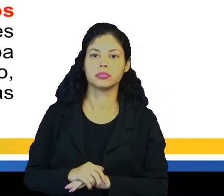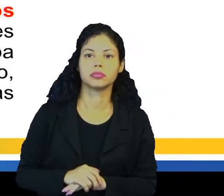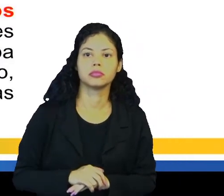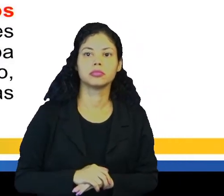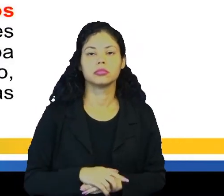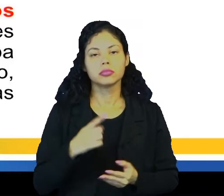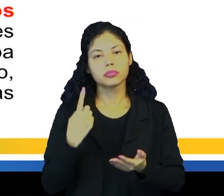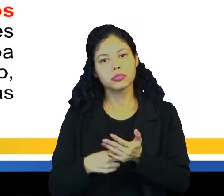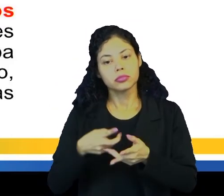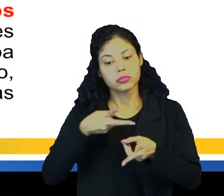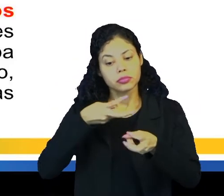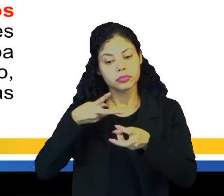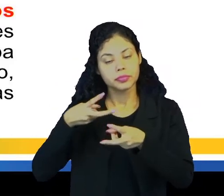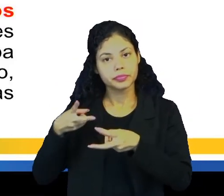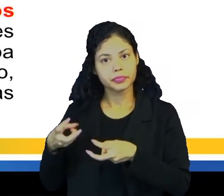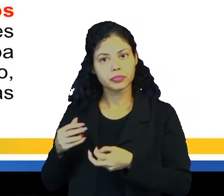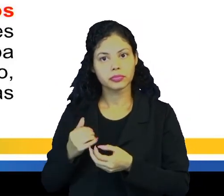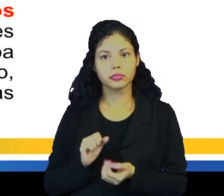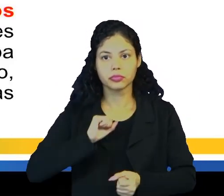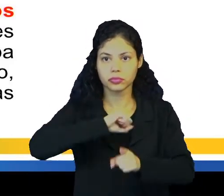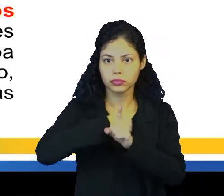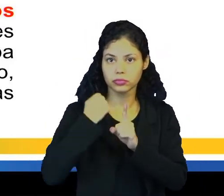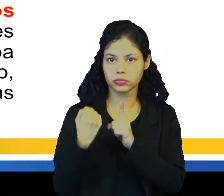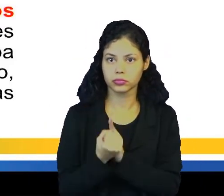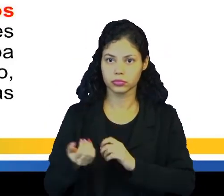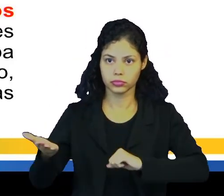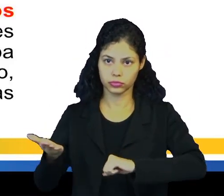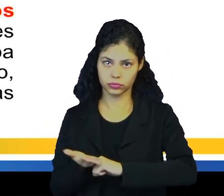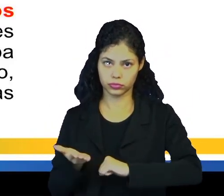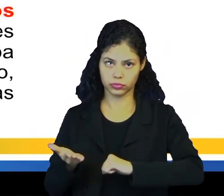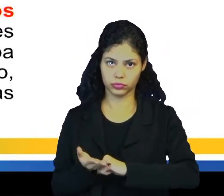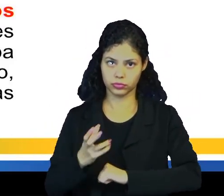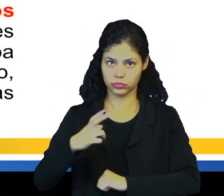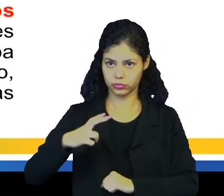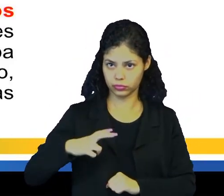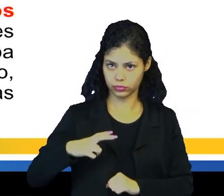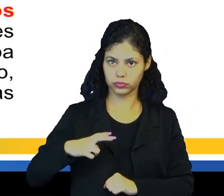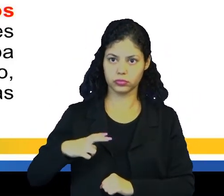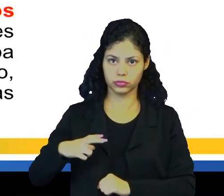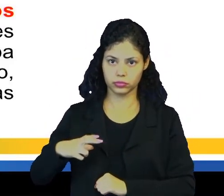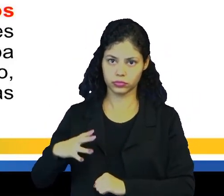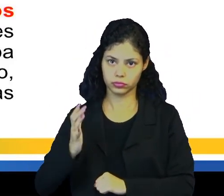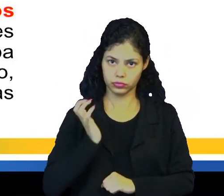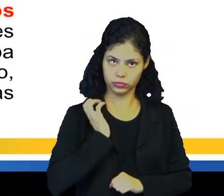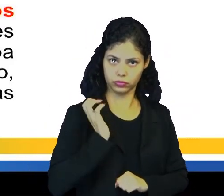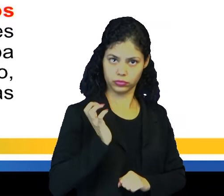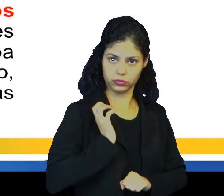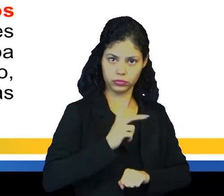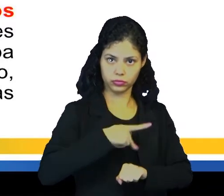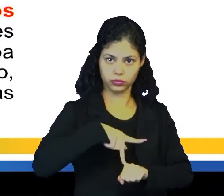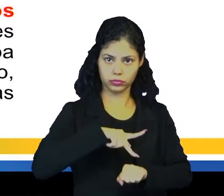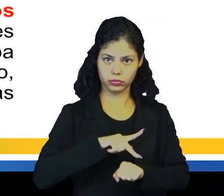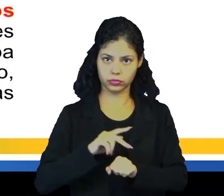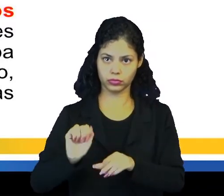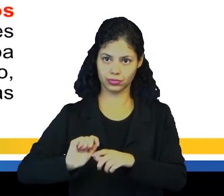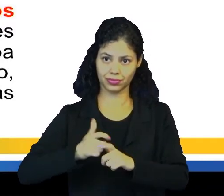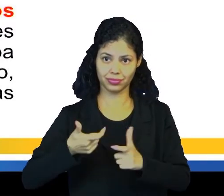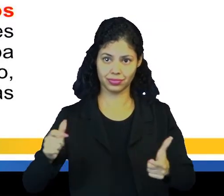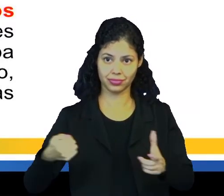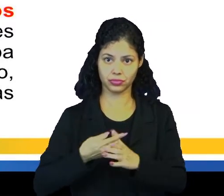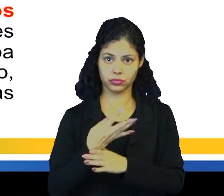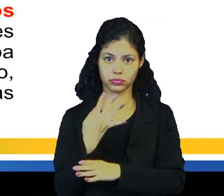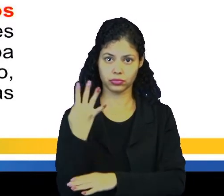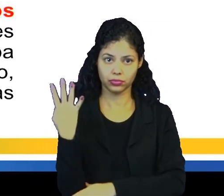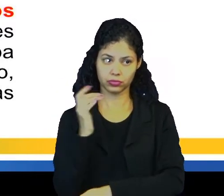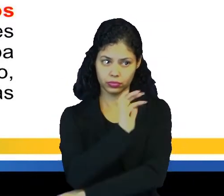Considerações a serem observadas. A sociedade moderna, em particular dos países ricos, desperdiça grande quantidade de